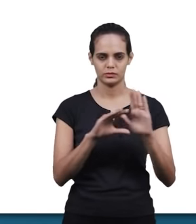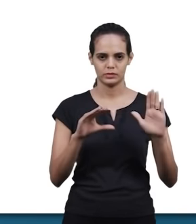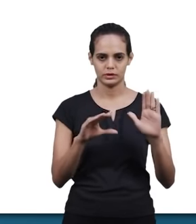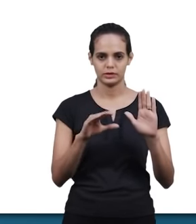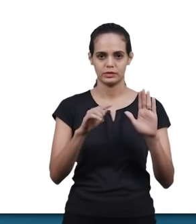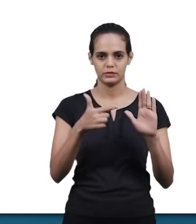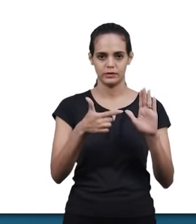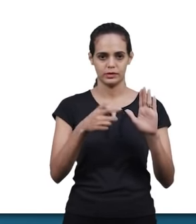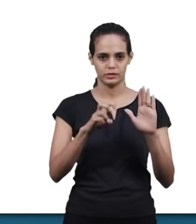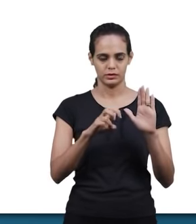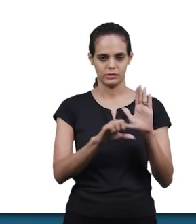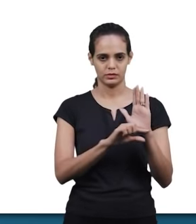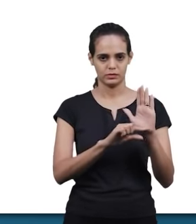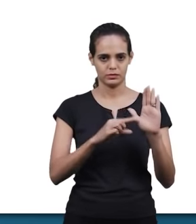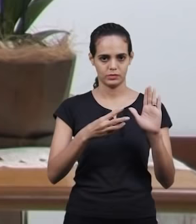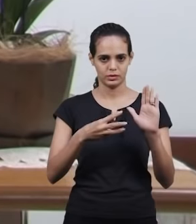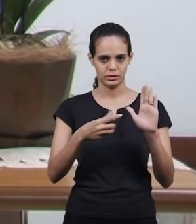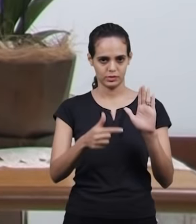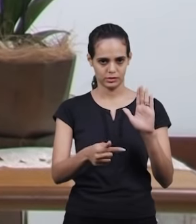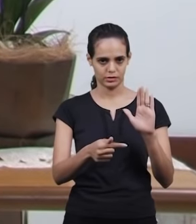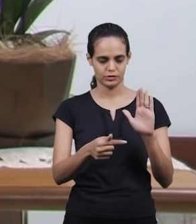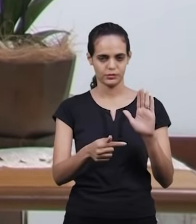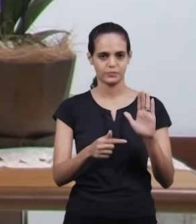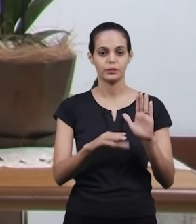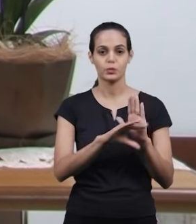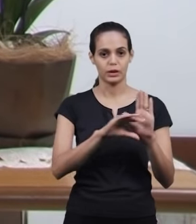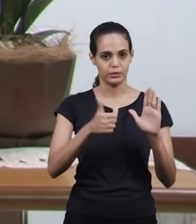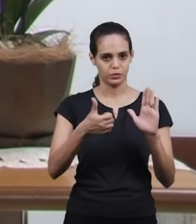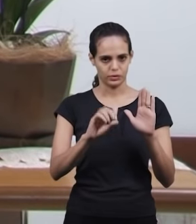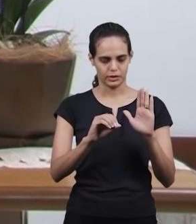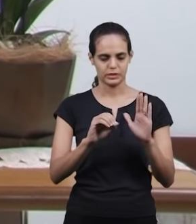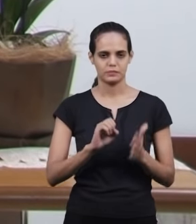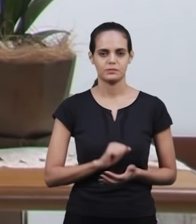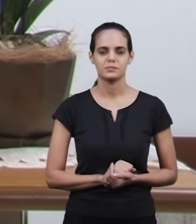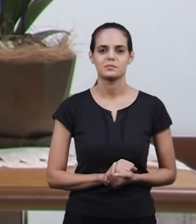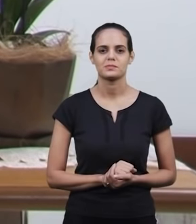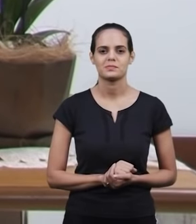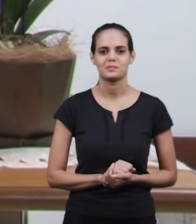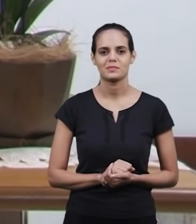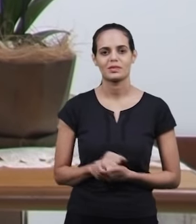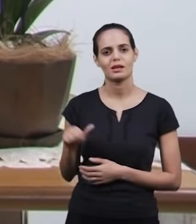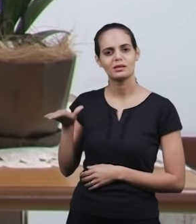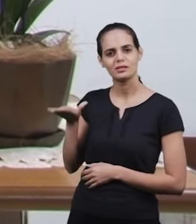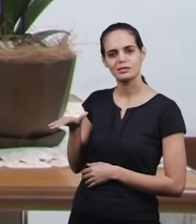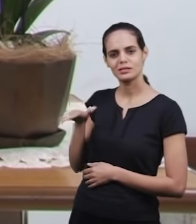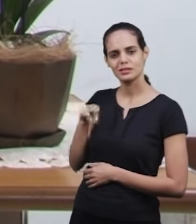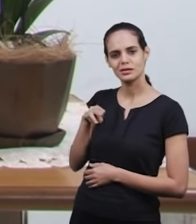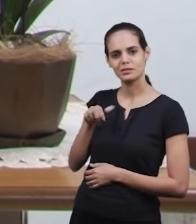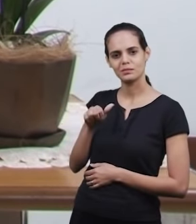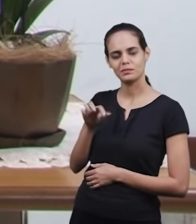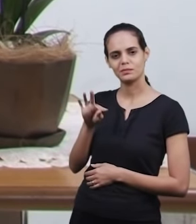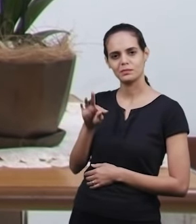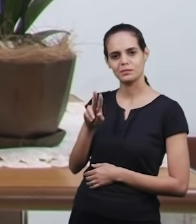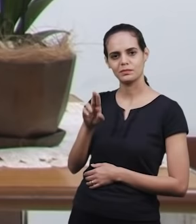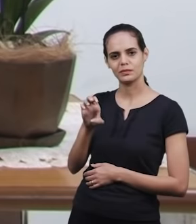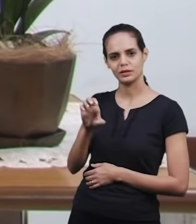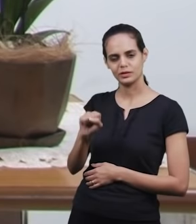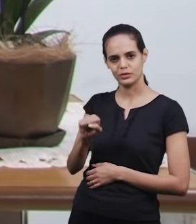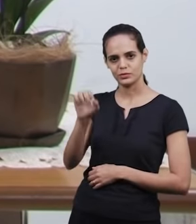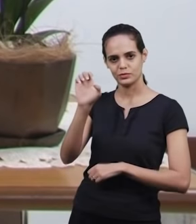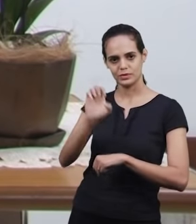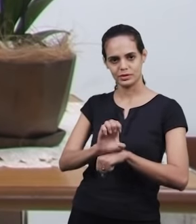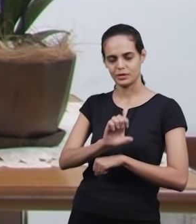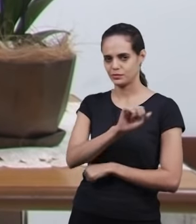versos 25 a 37? Quem vai responder a esta pergunta é o intermediário Mateus Maia, da Igreja